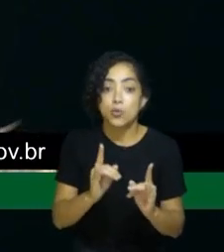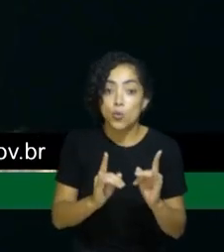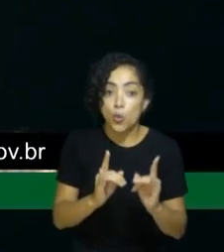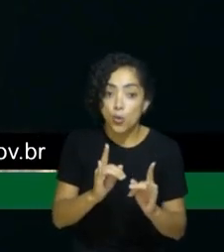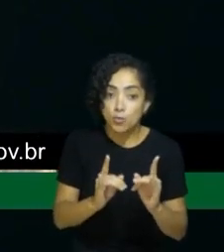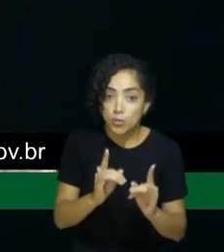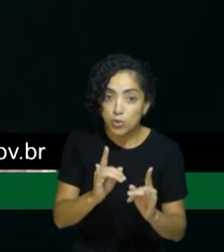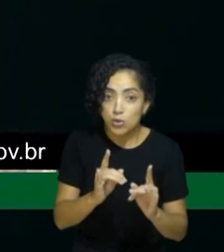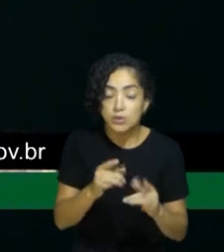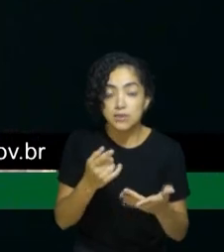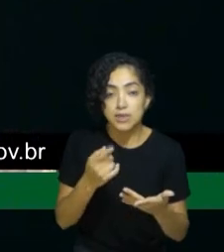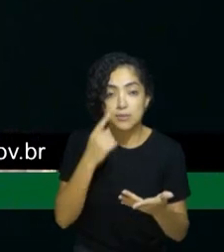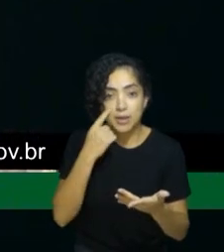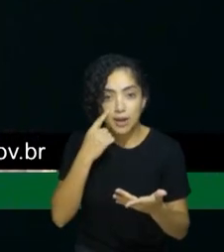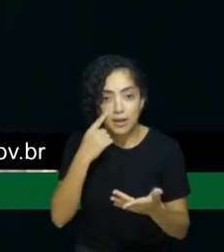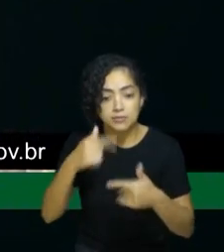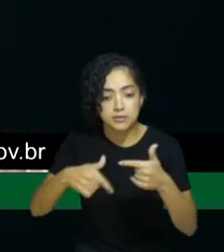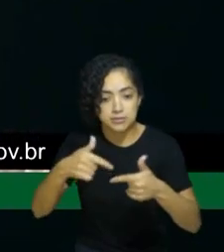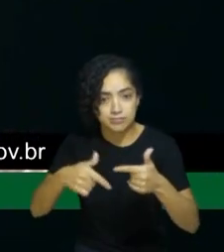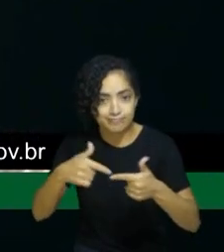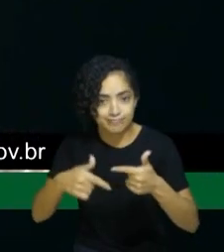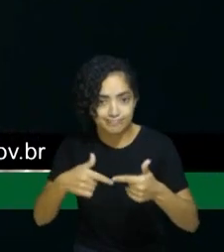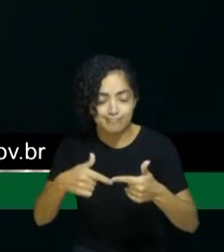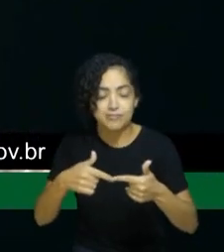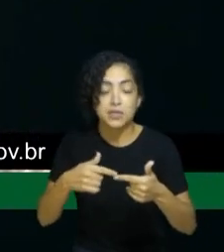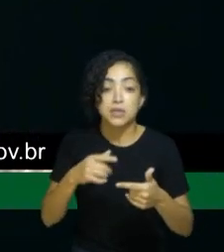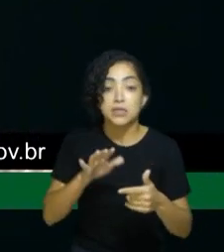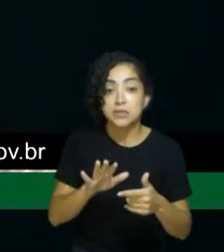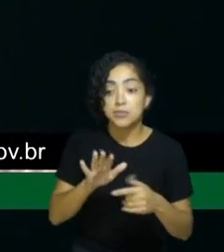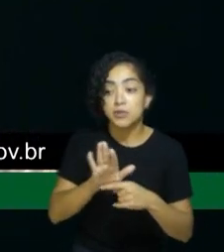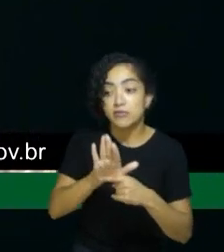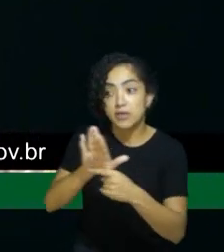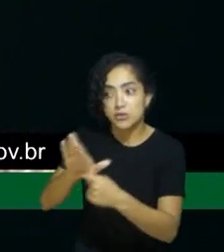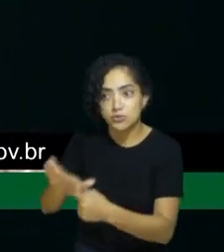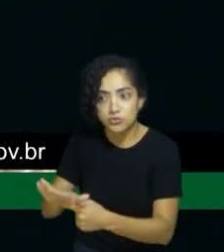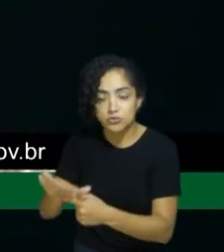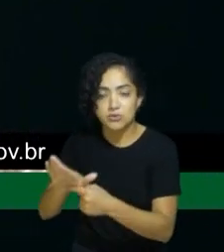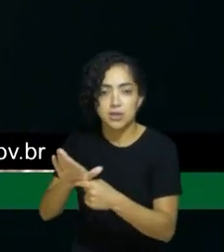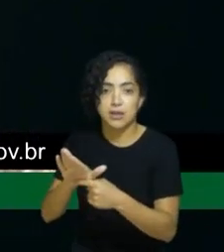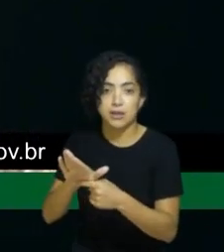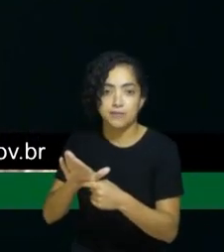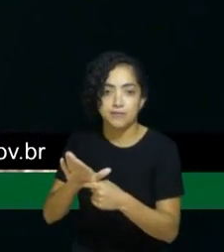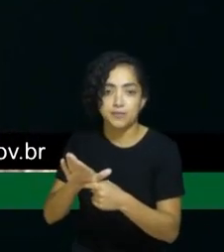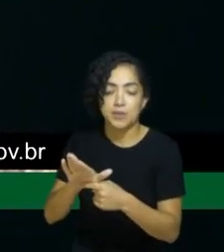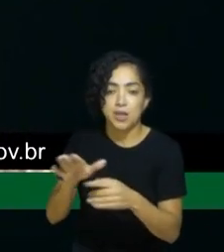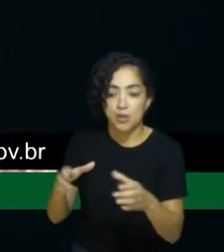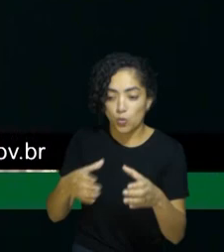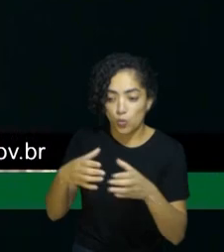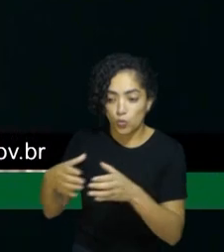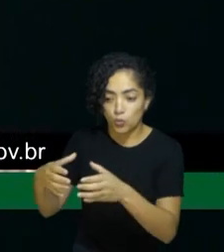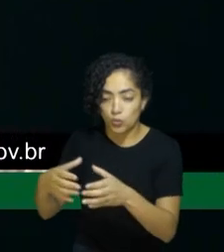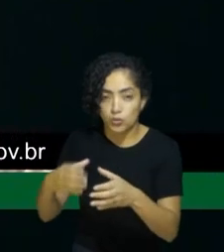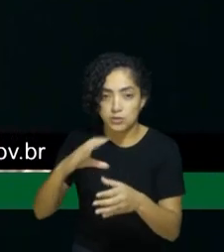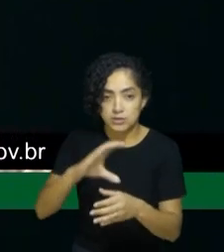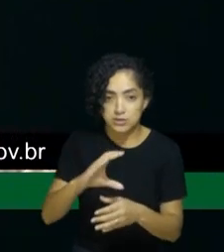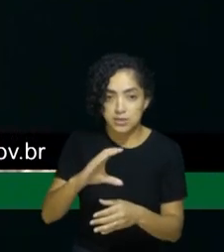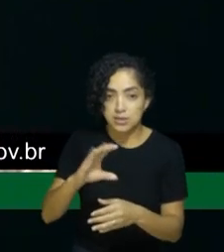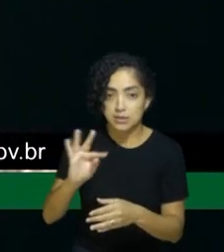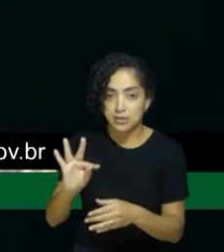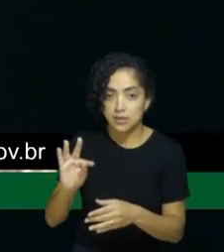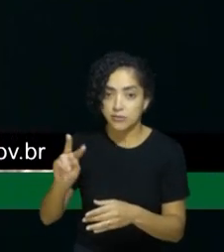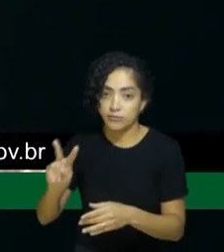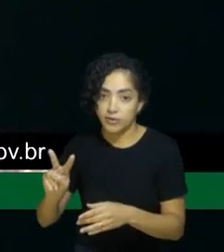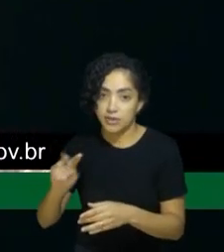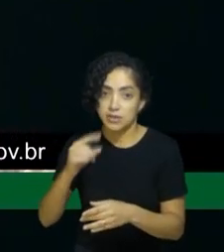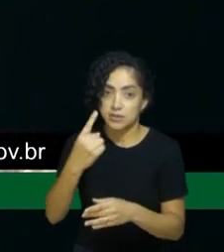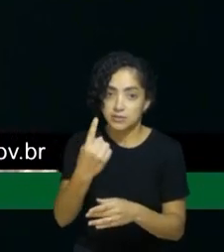200.000 que nós vamos encaminhar e também vamos ajudar algumas entidades Como por exemplo o CTV r$ 50.000